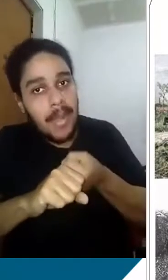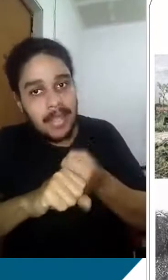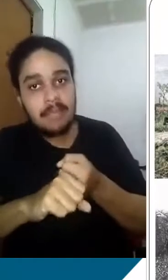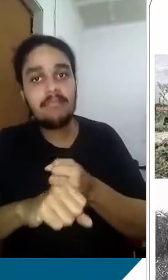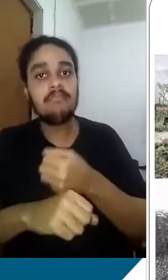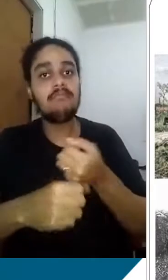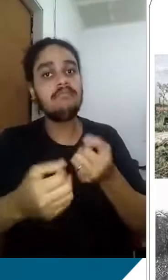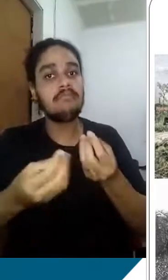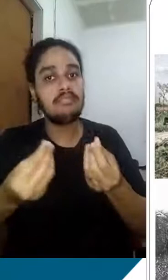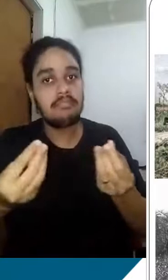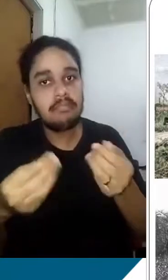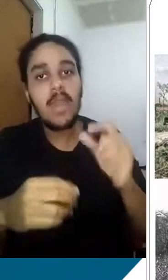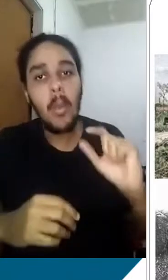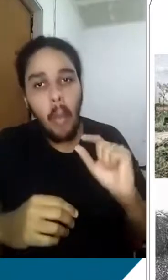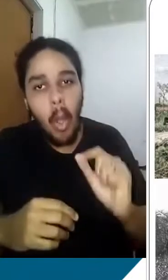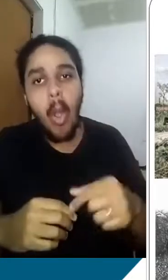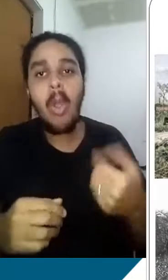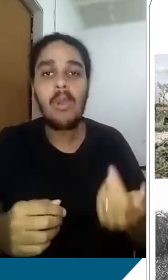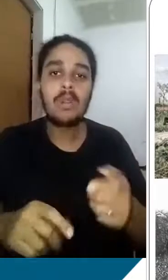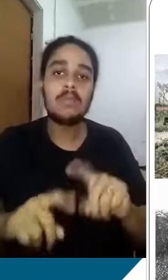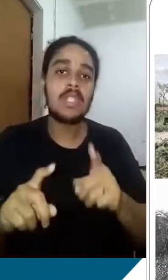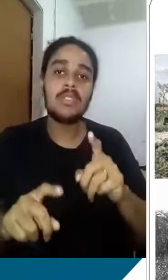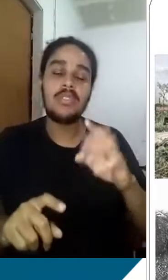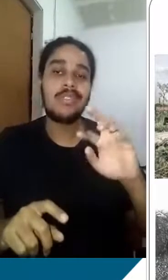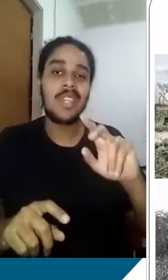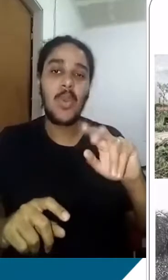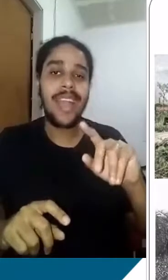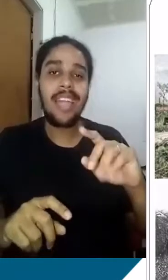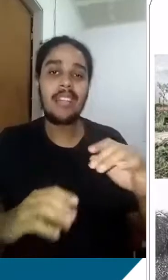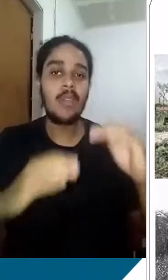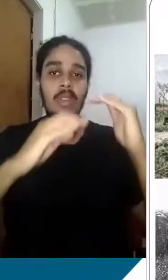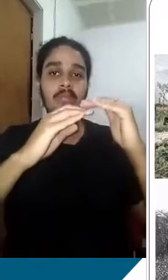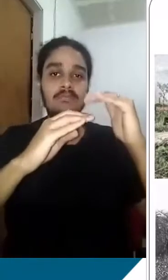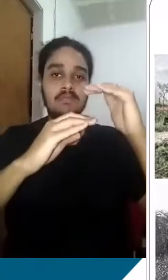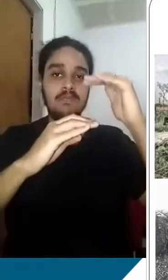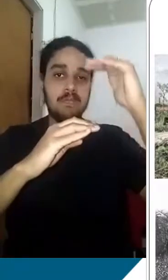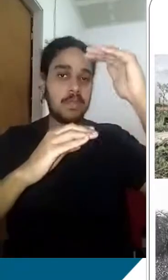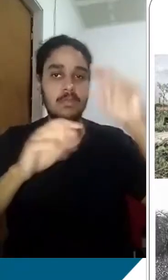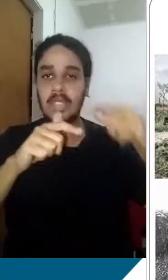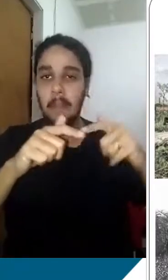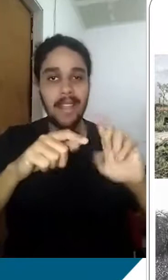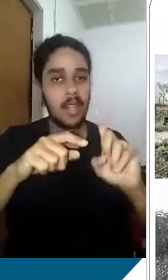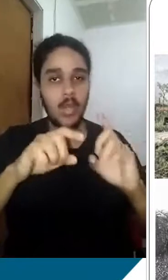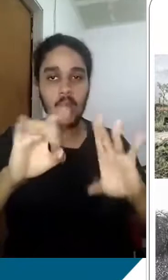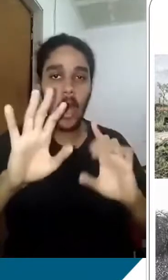qualificada, enfim. Não que a gente esteja aqui hierarquizando o trabalho, só estou querendo mostrar